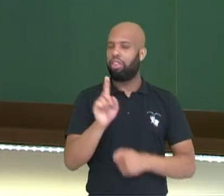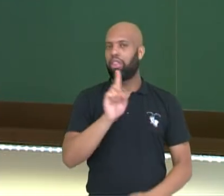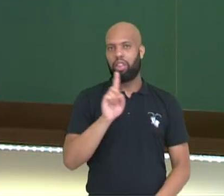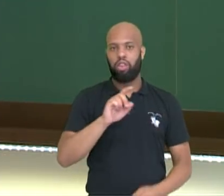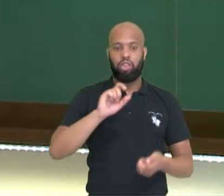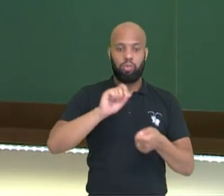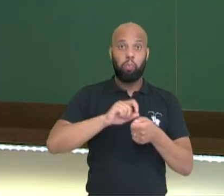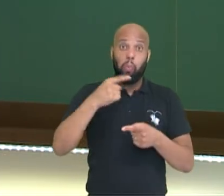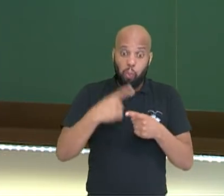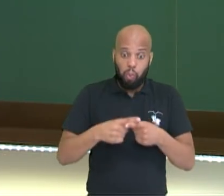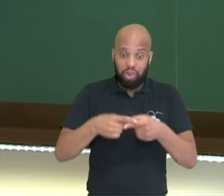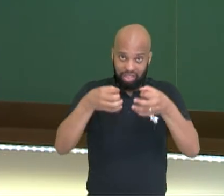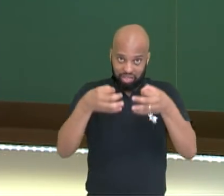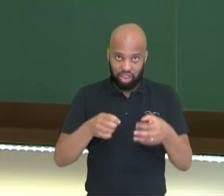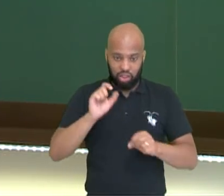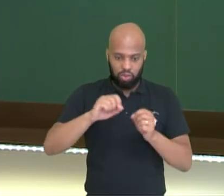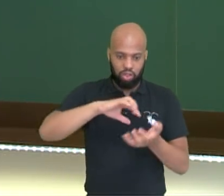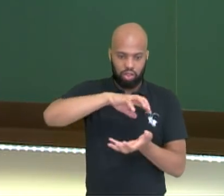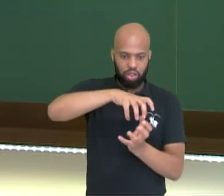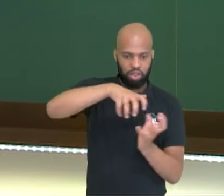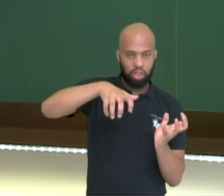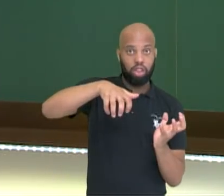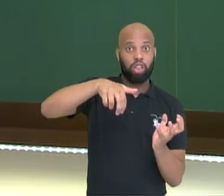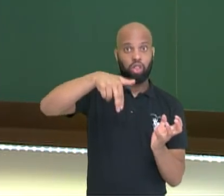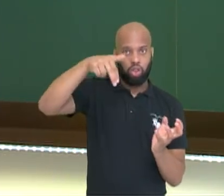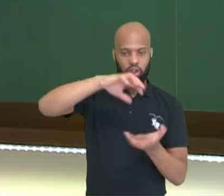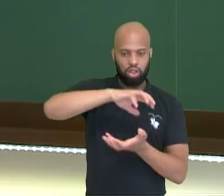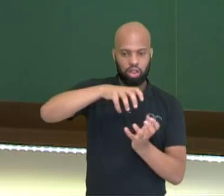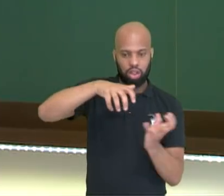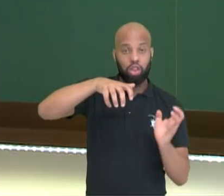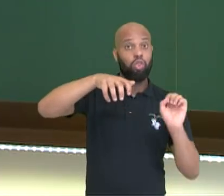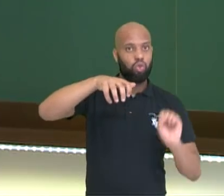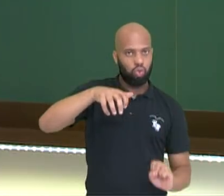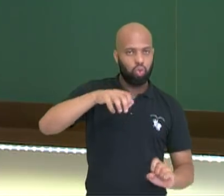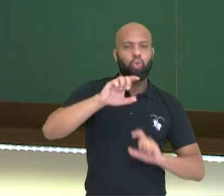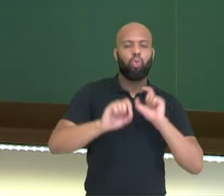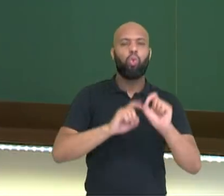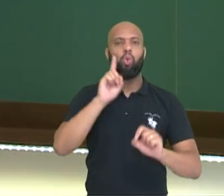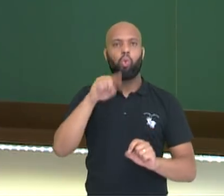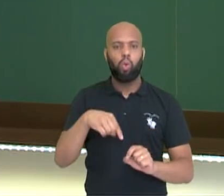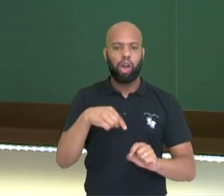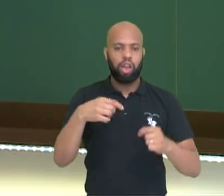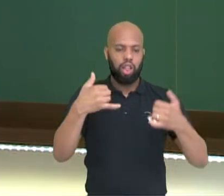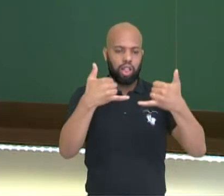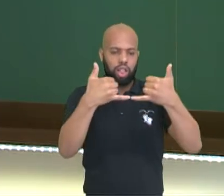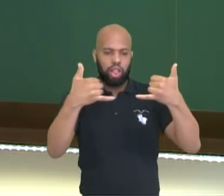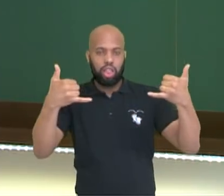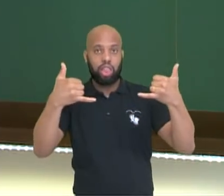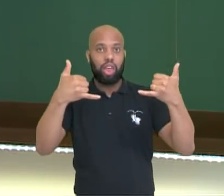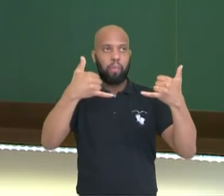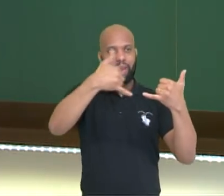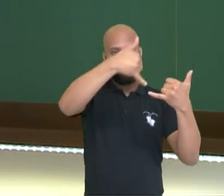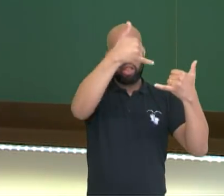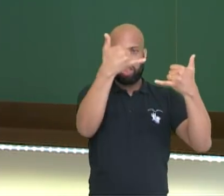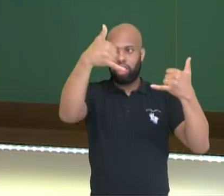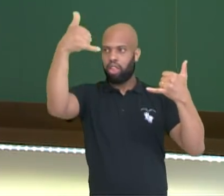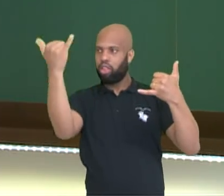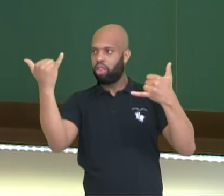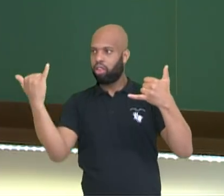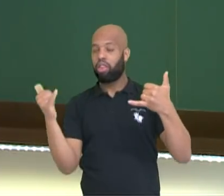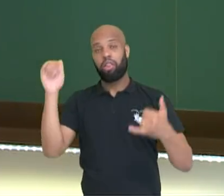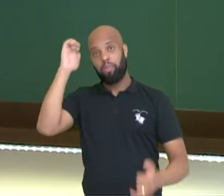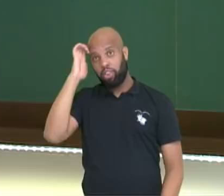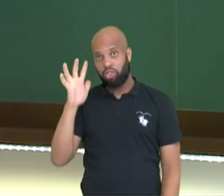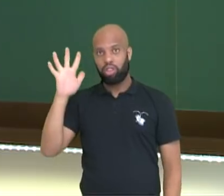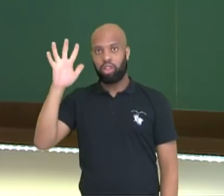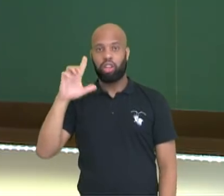hemisfério norte e hemisfério sul. Trata-se de uma linha imaginária aonde foi feita tal observação.